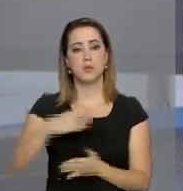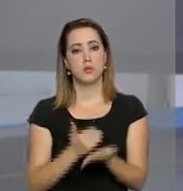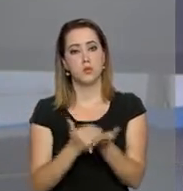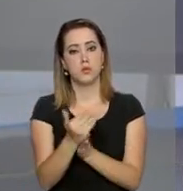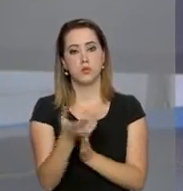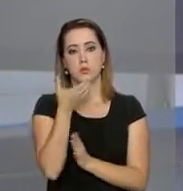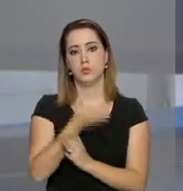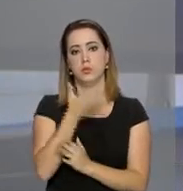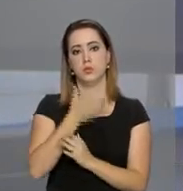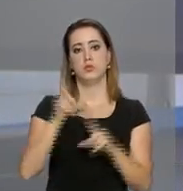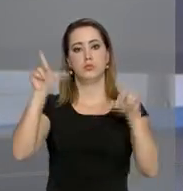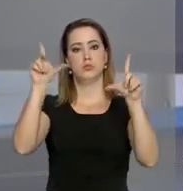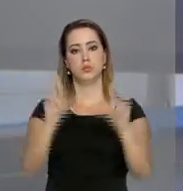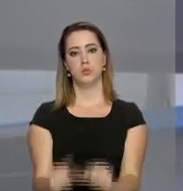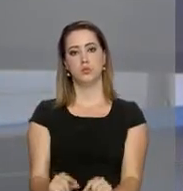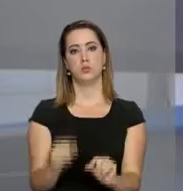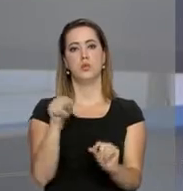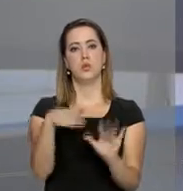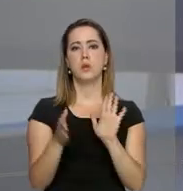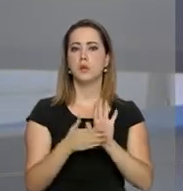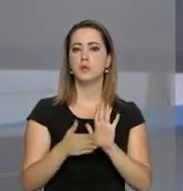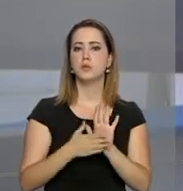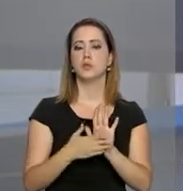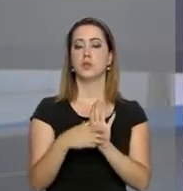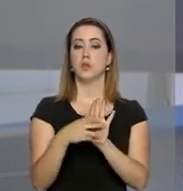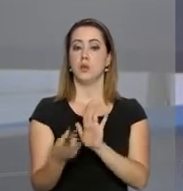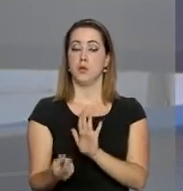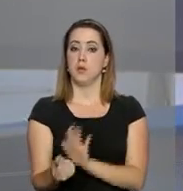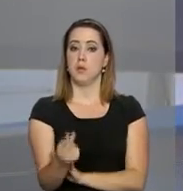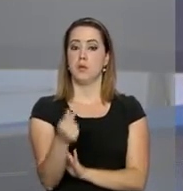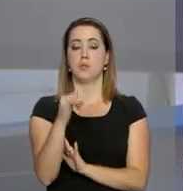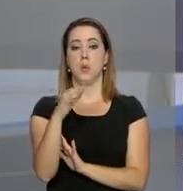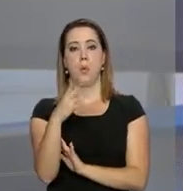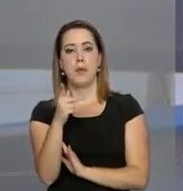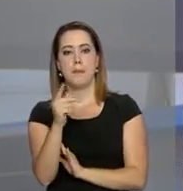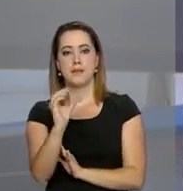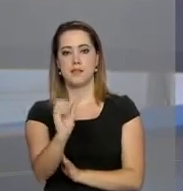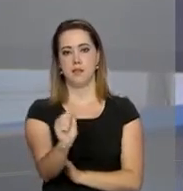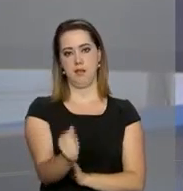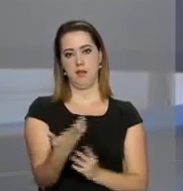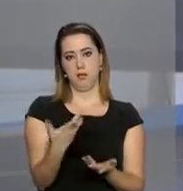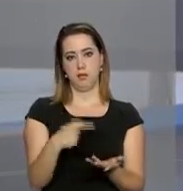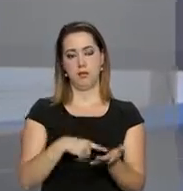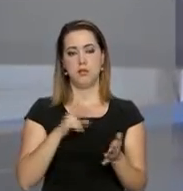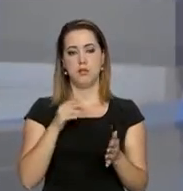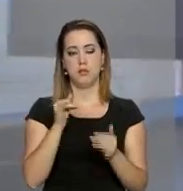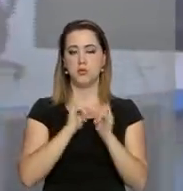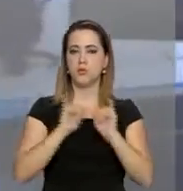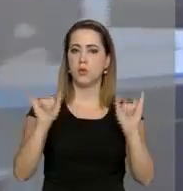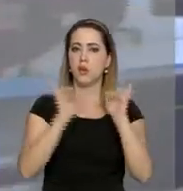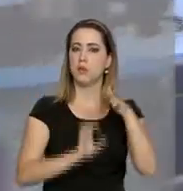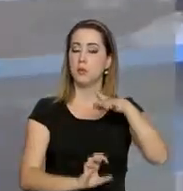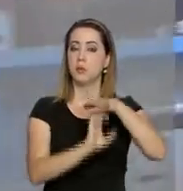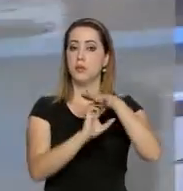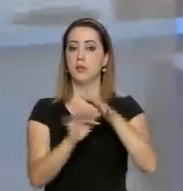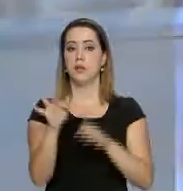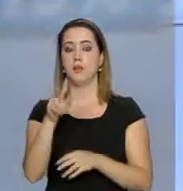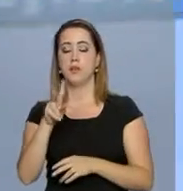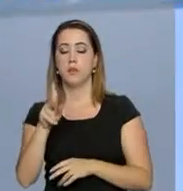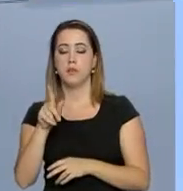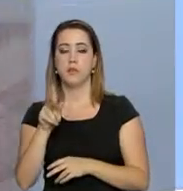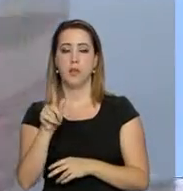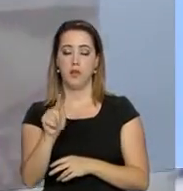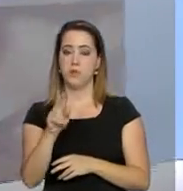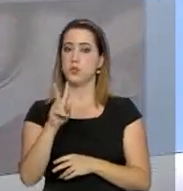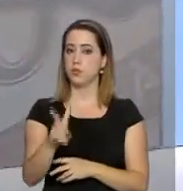registrou queda é o que mostra o índice de preços ao consumidor semanal divulgado pela fundação getúlio vargas que nós vamos ver agora